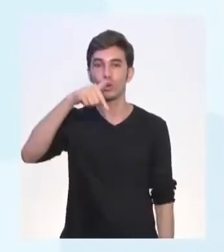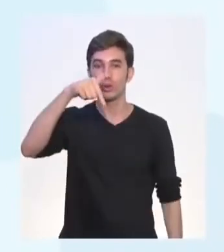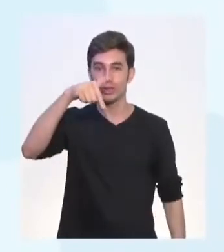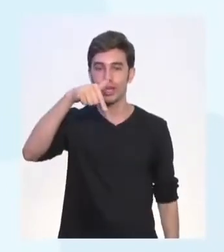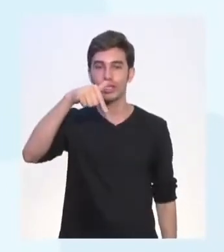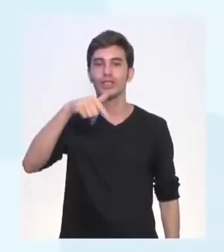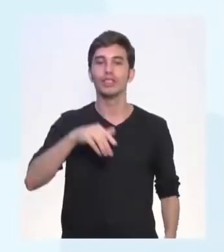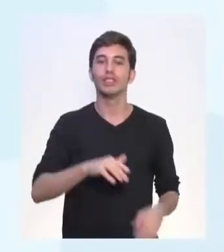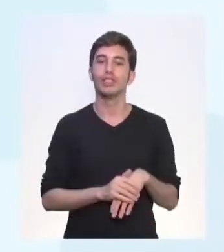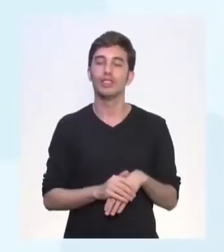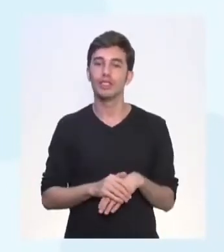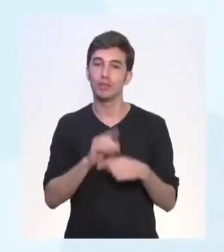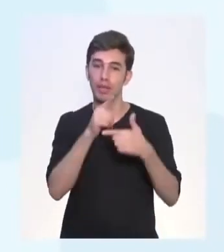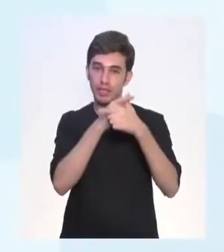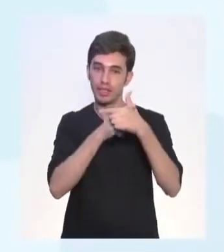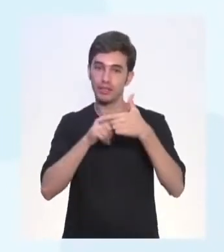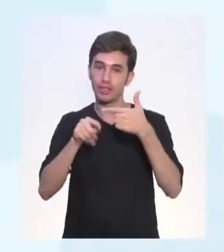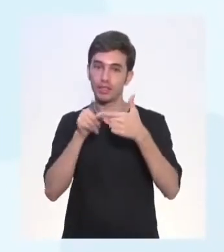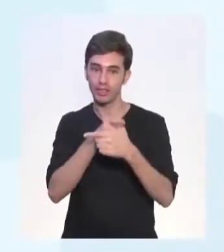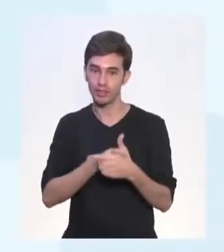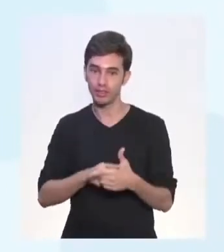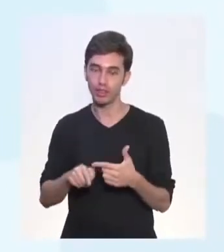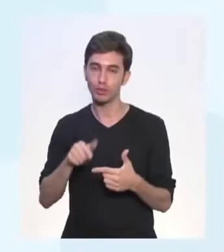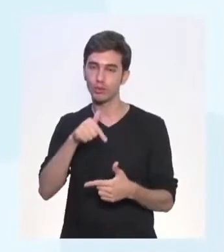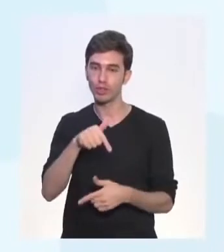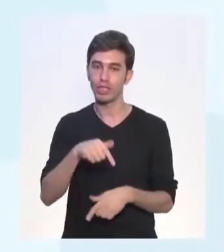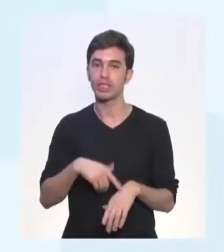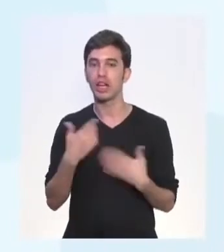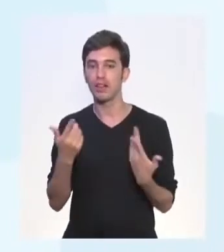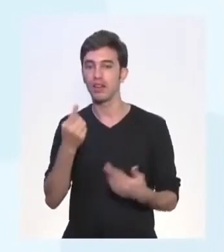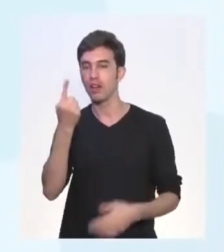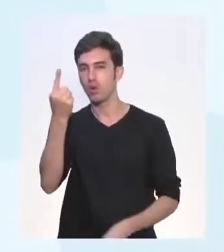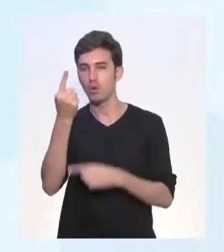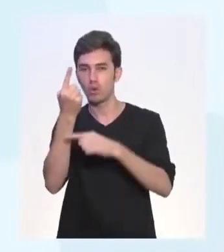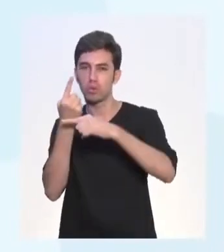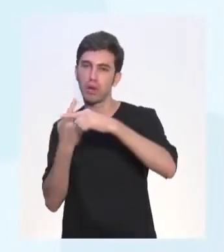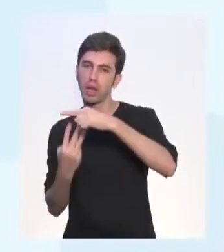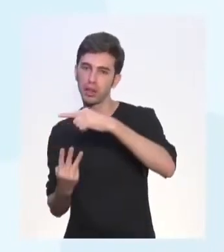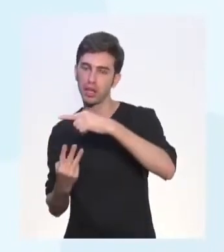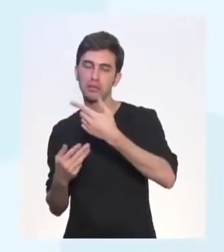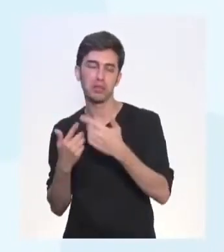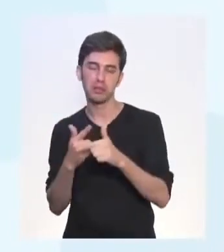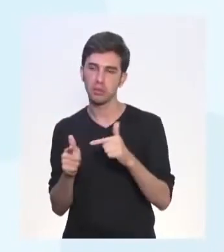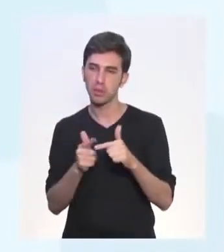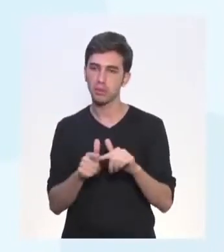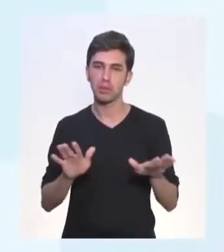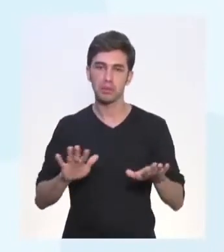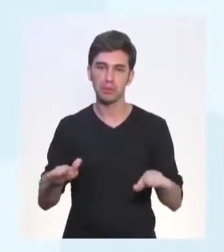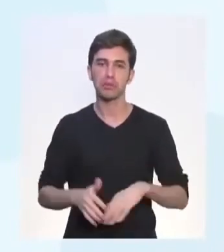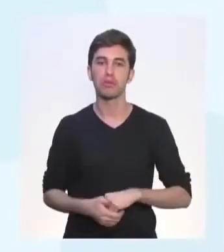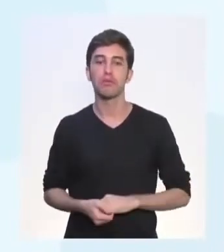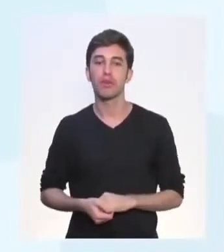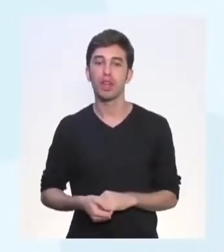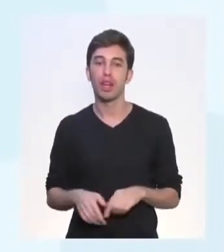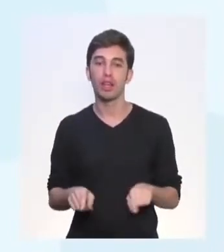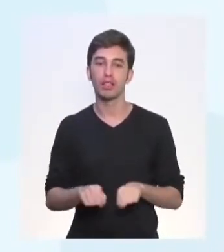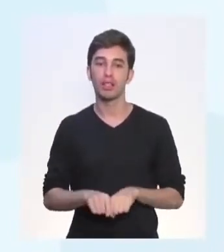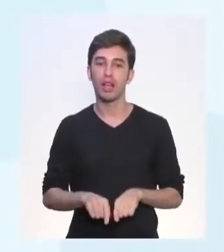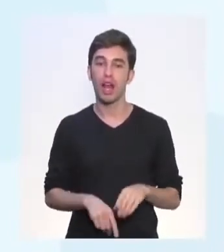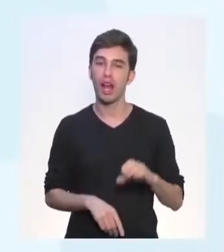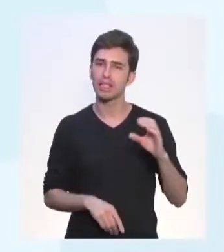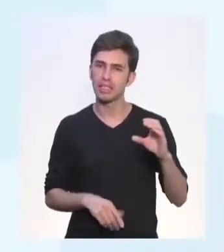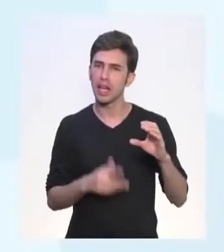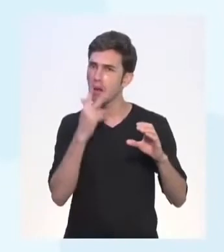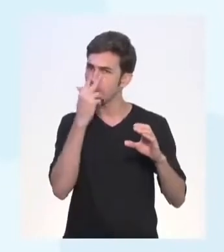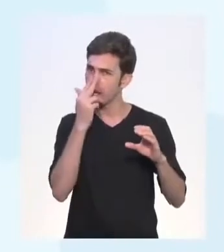simplificamos por 7. Aí você pode dizer que a razão é 7 para 21 ou 1 para 3, Exatamente. sem muitos problemas. Pode ser, Tony? A C era parecida com a B,